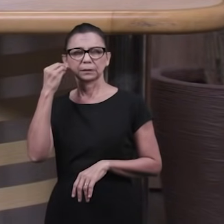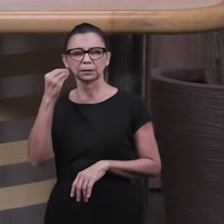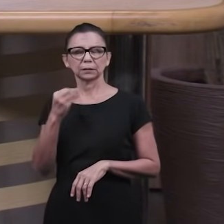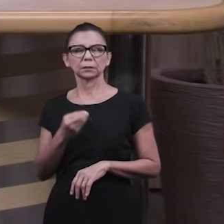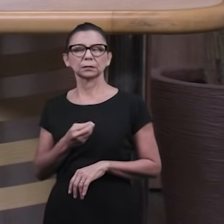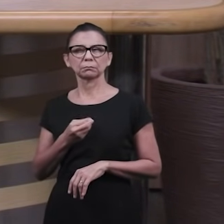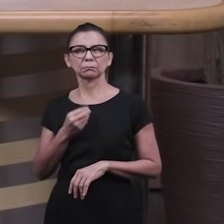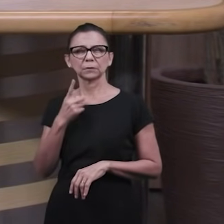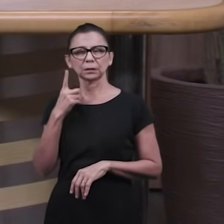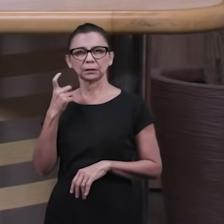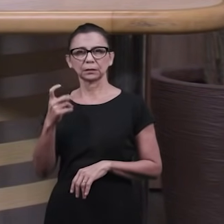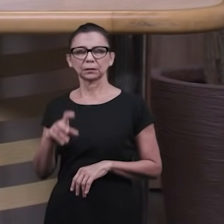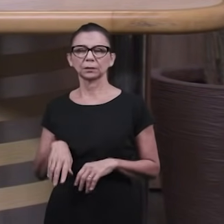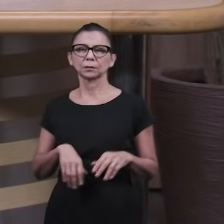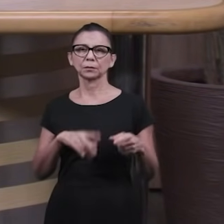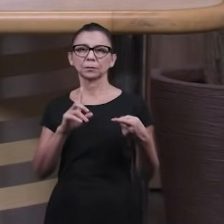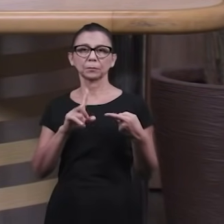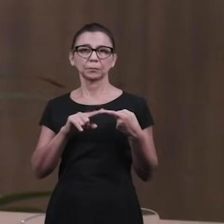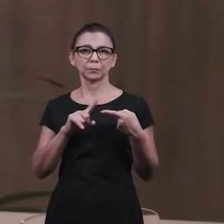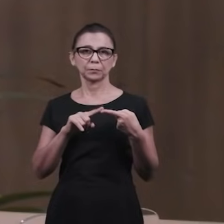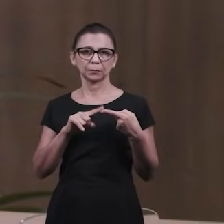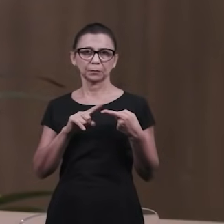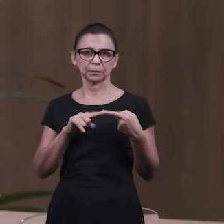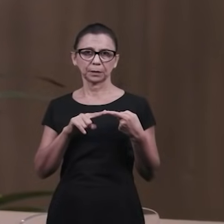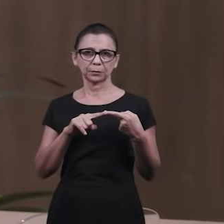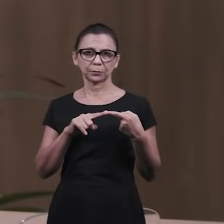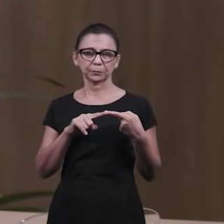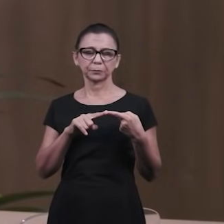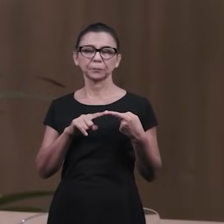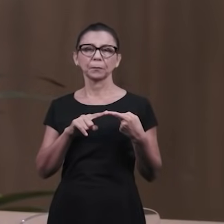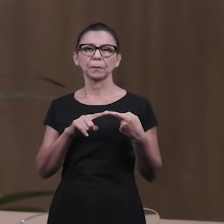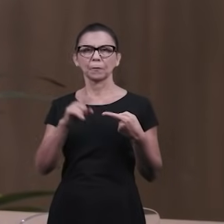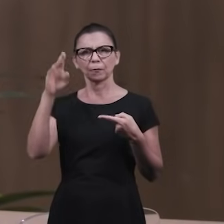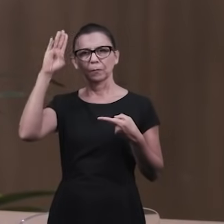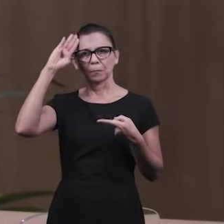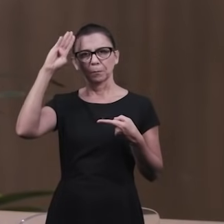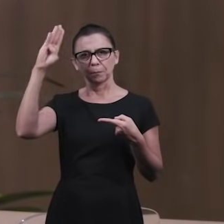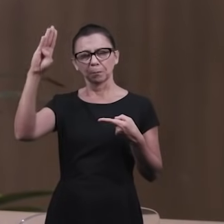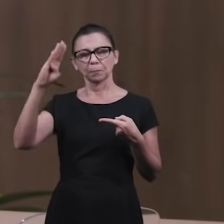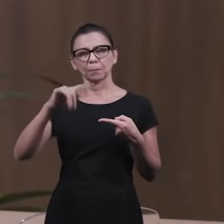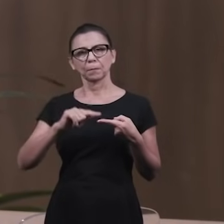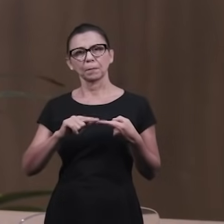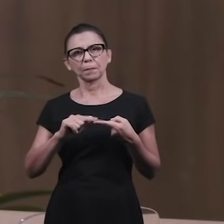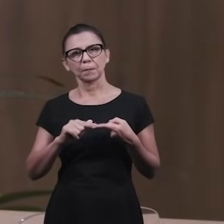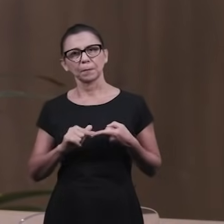coisa interessante. Primeiro ponto fundamental: